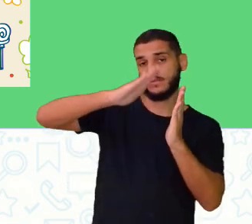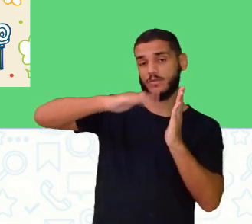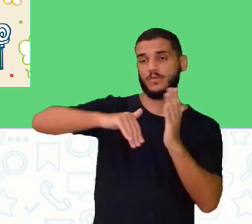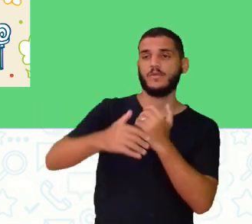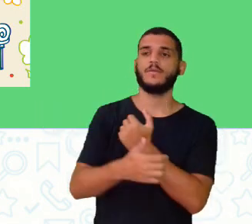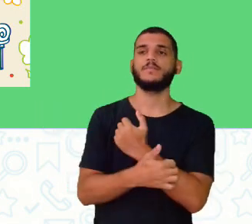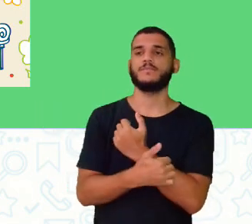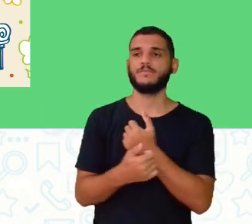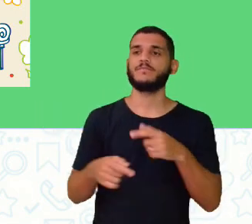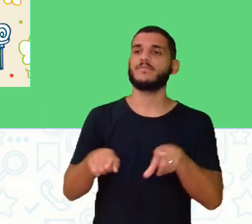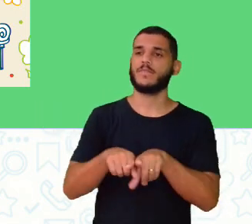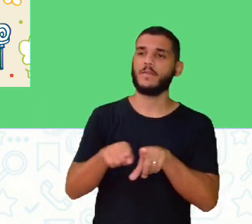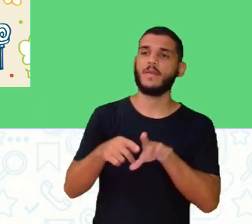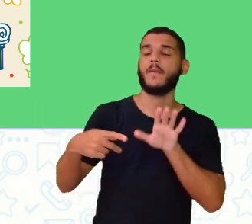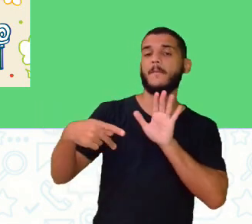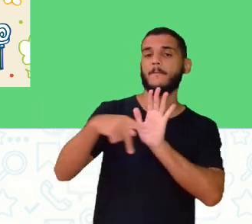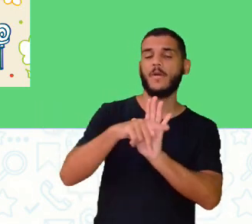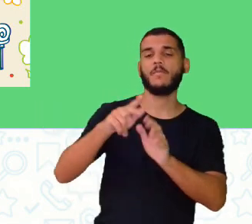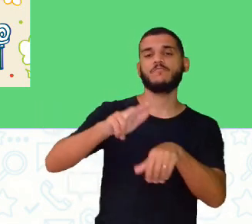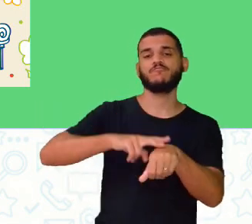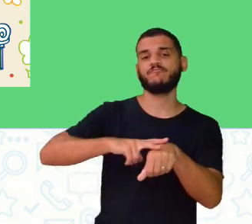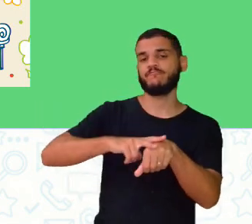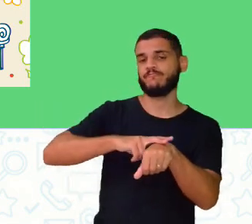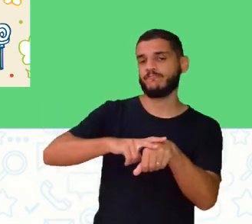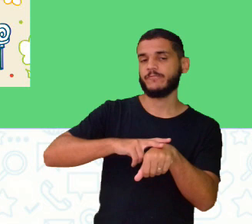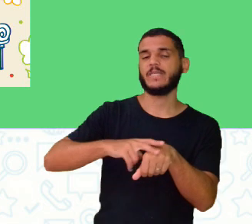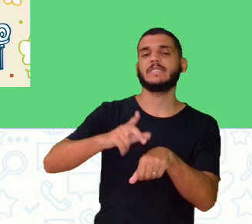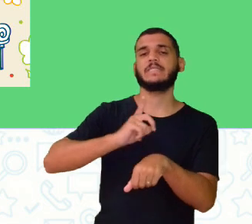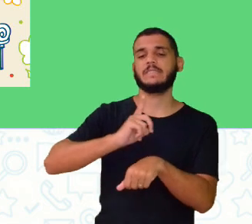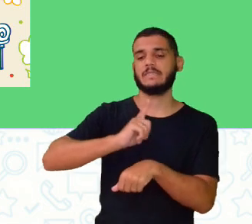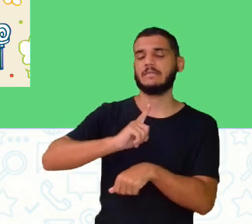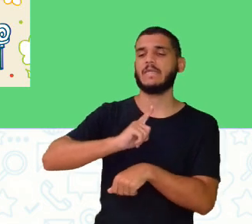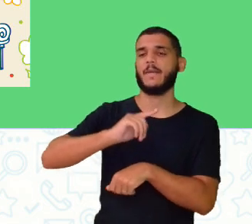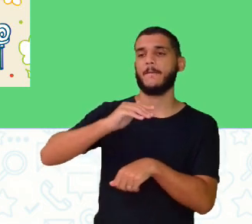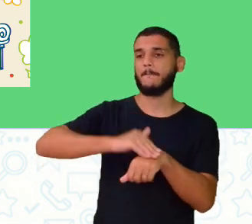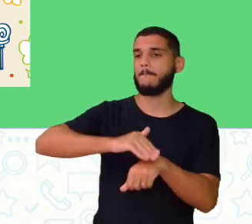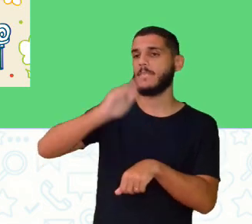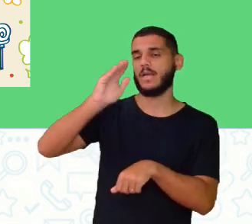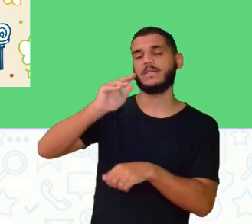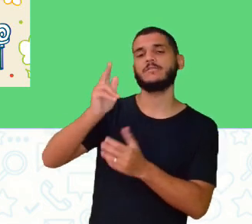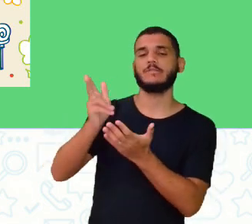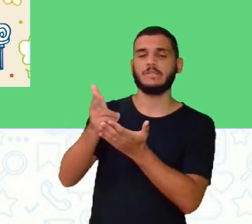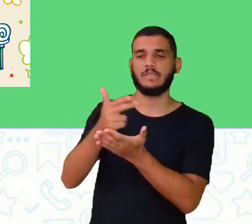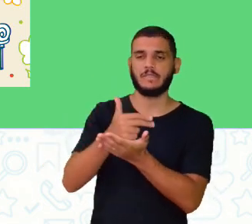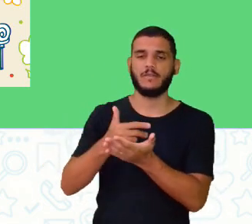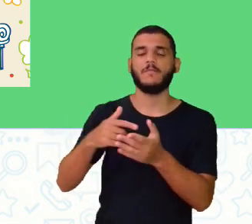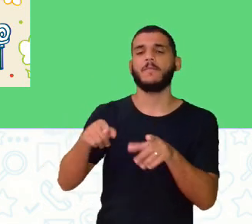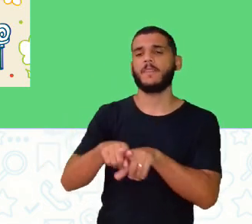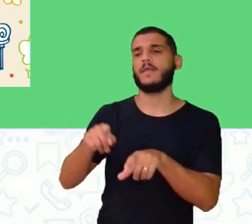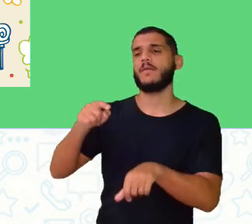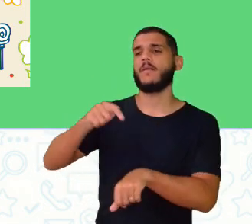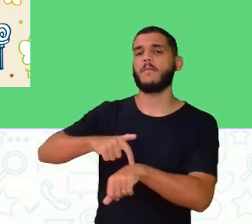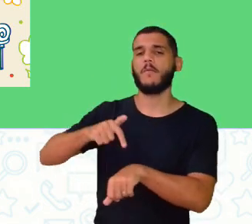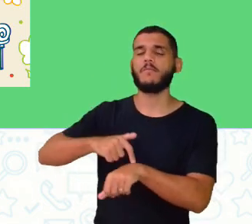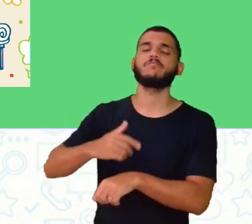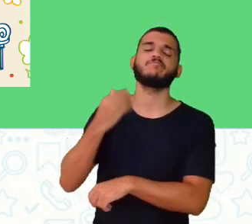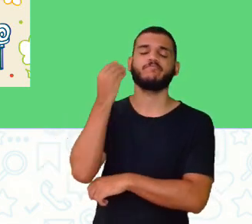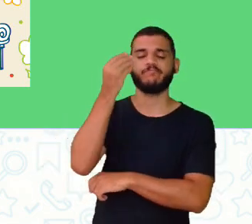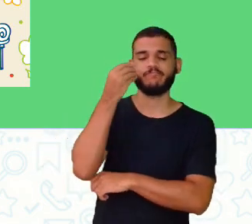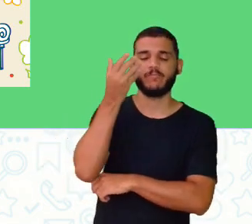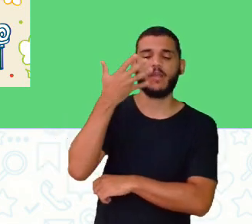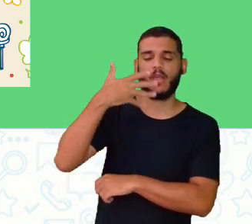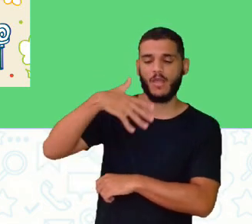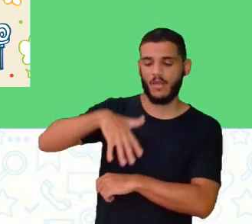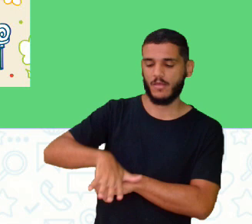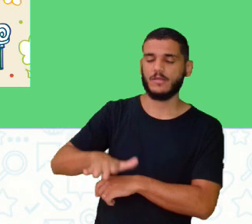Observamos a predominância, não é, do verde no desenho, não é, que vimos, os momentos vivenciados na infância